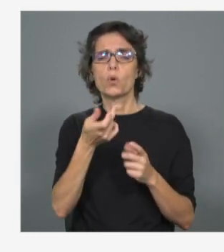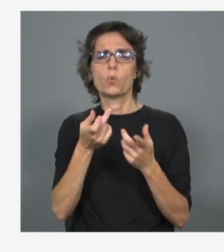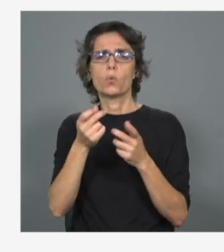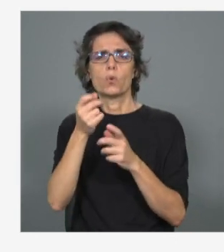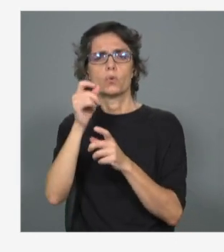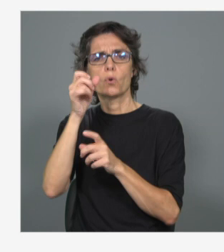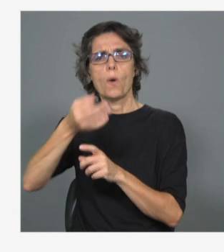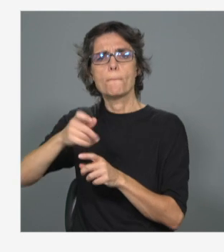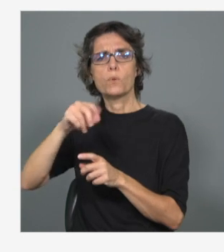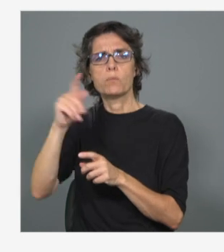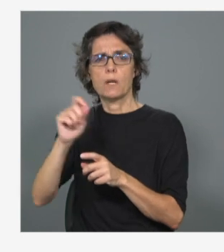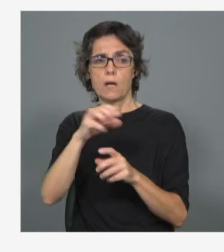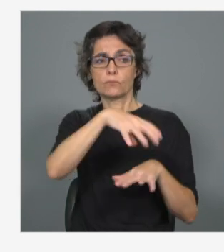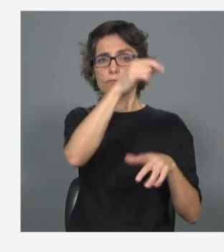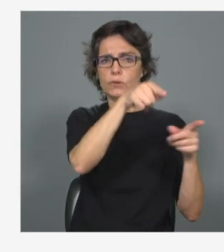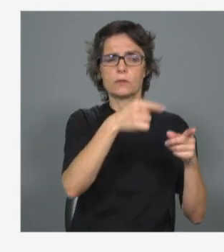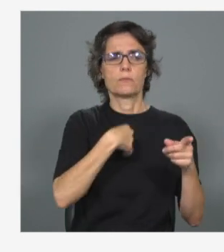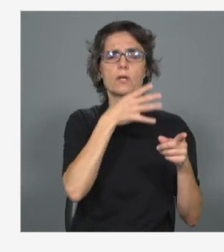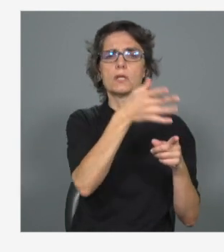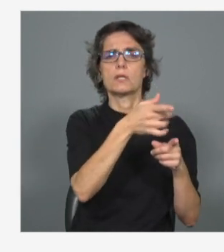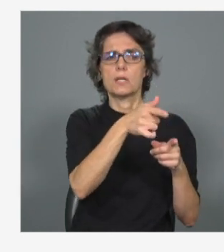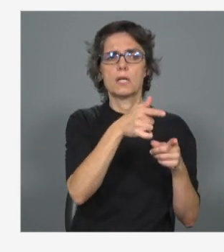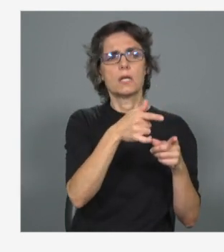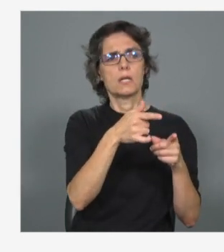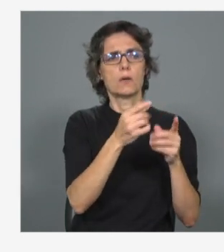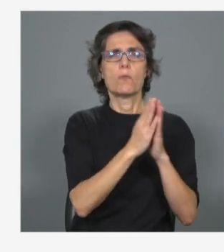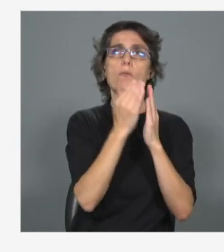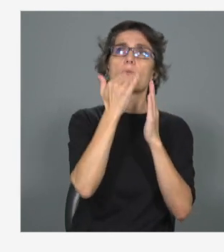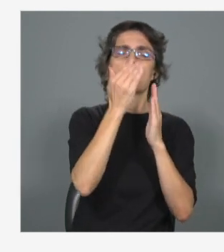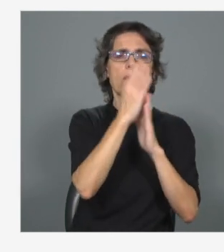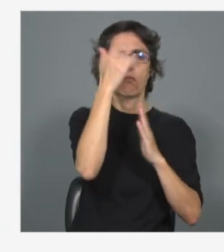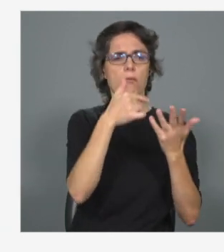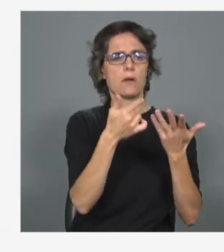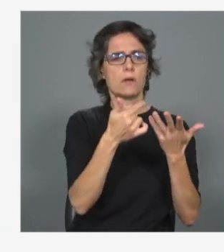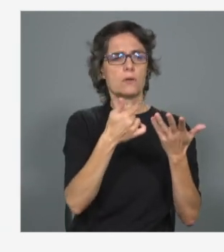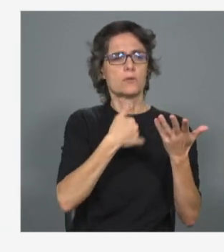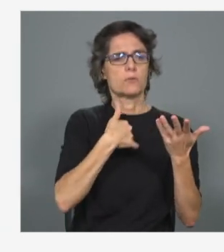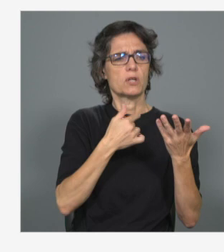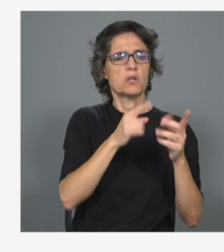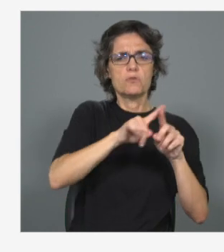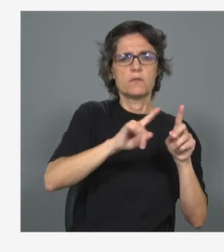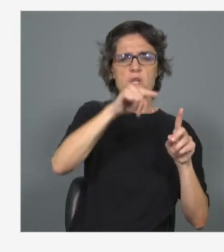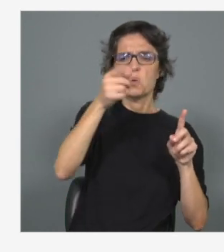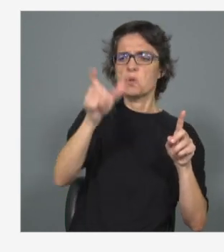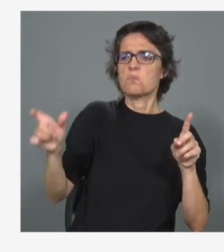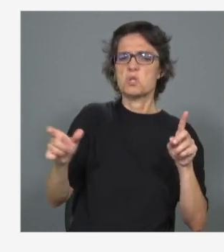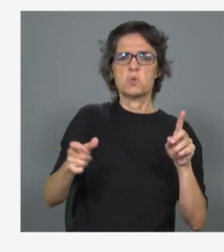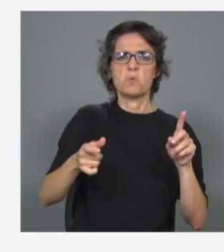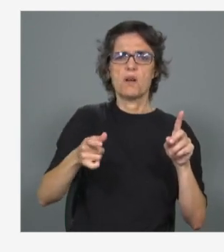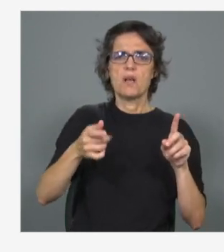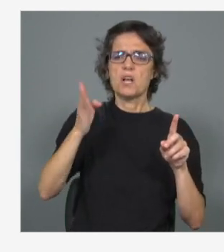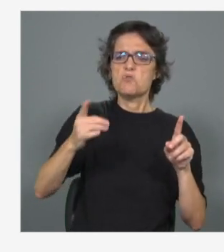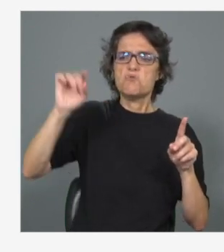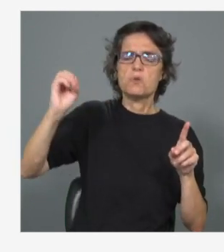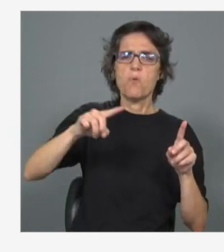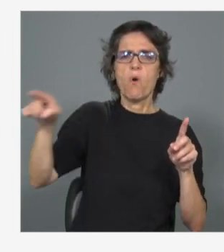assim: Meu Deus, dou-vos graças por não ser como os outros homens, que são ladrões, injustos e adúlteros, nem